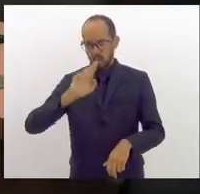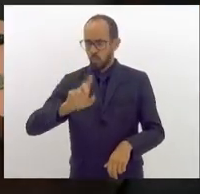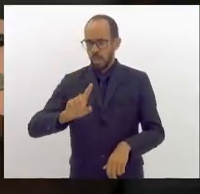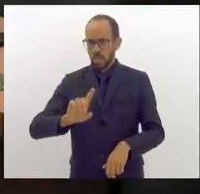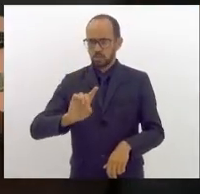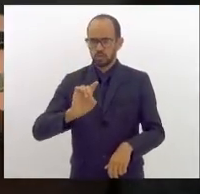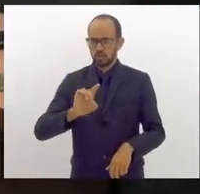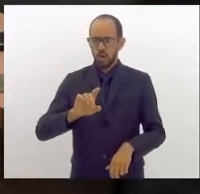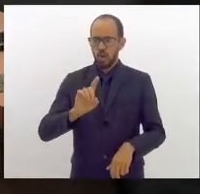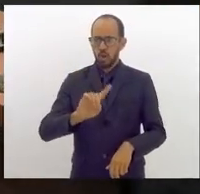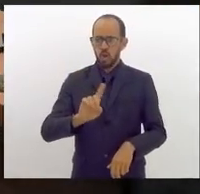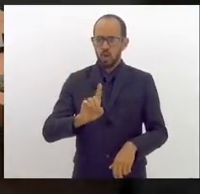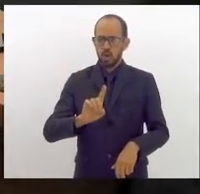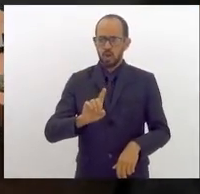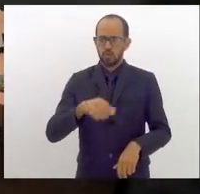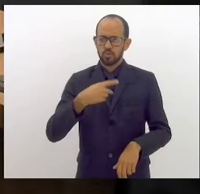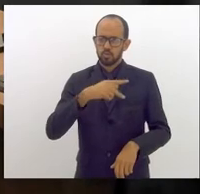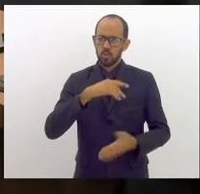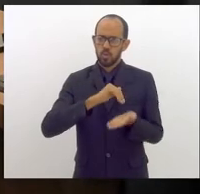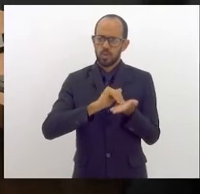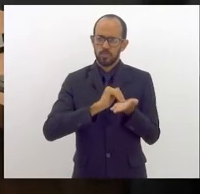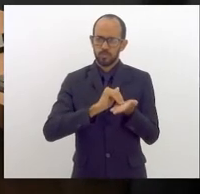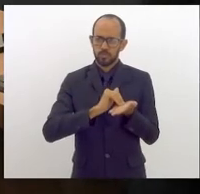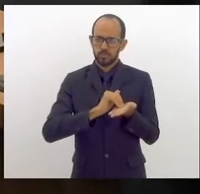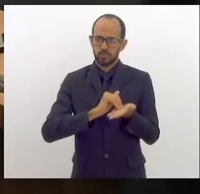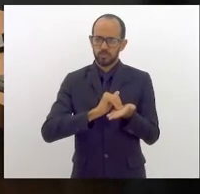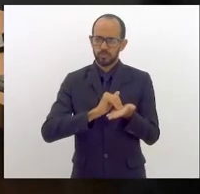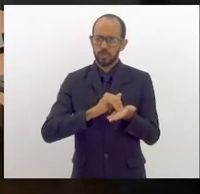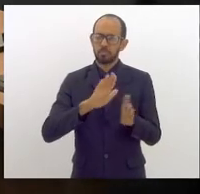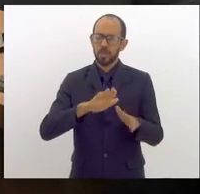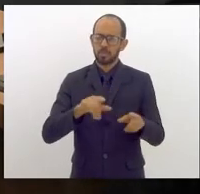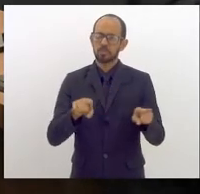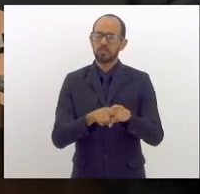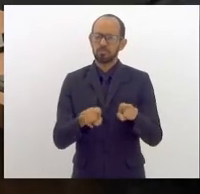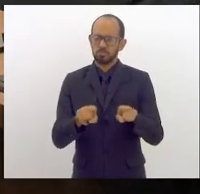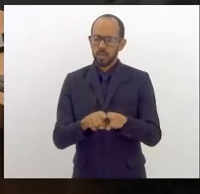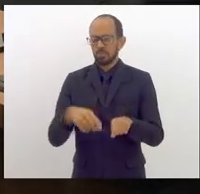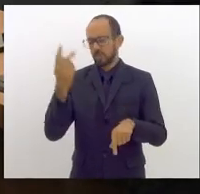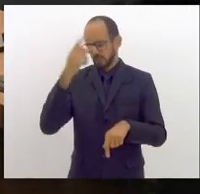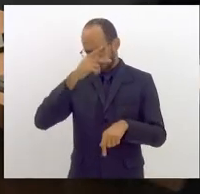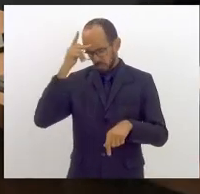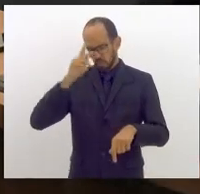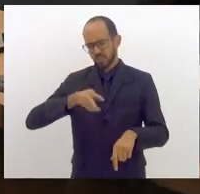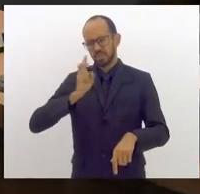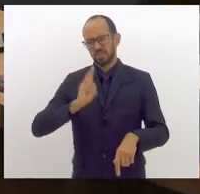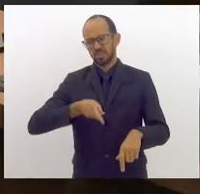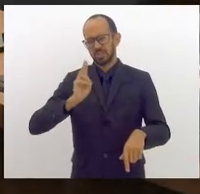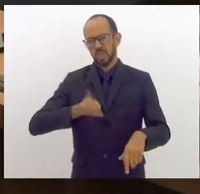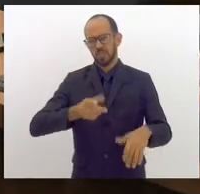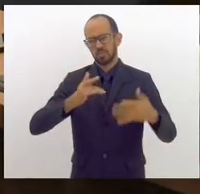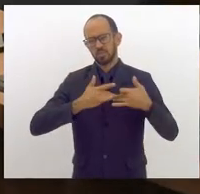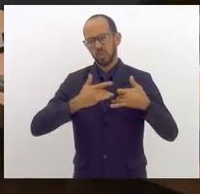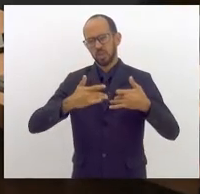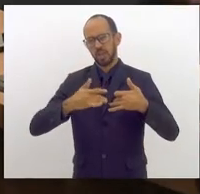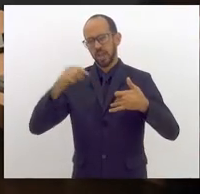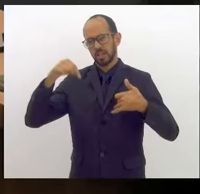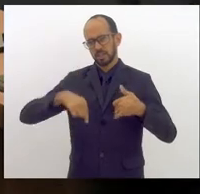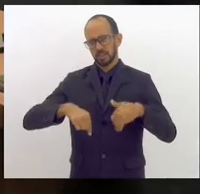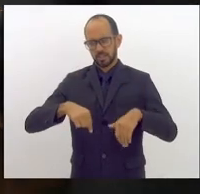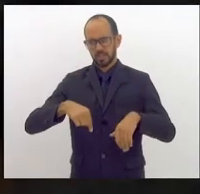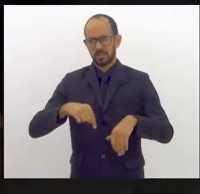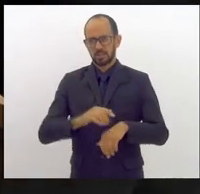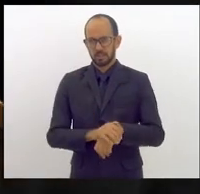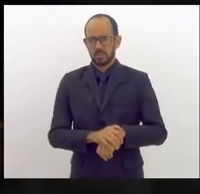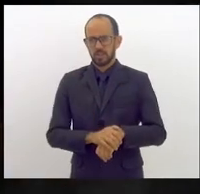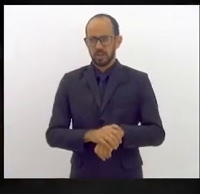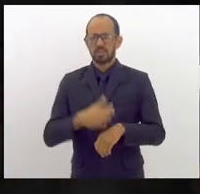no seu gabinete mas também por essa pessoa sempre solidária aqui dentro e essa casa a gente sabe que